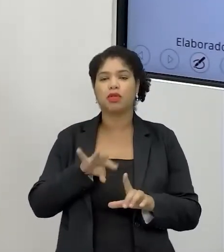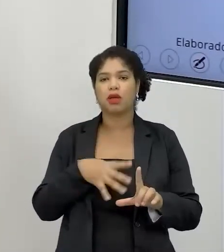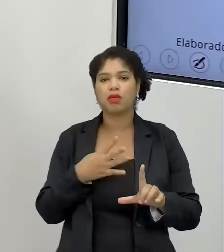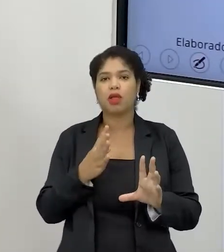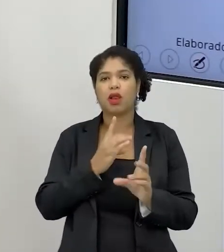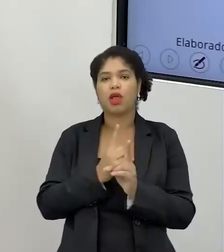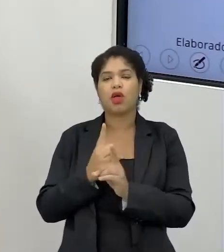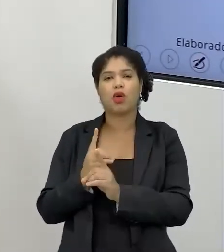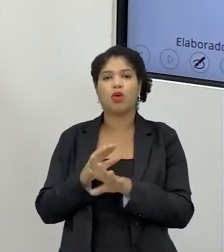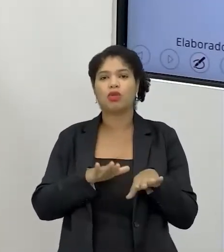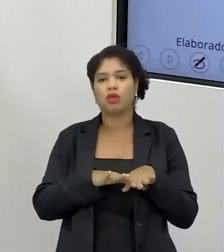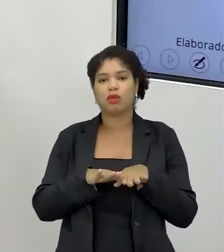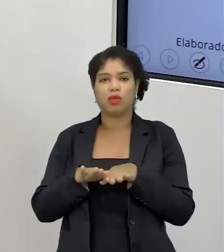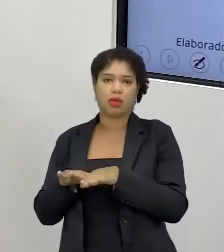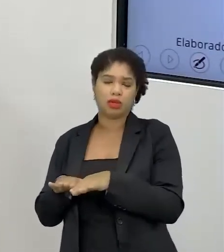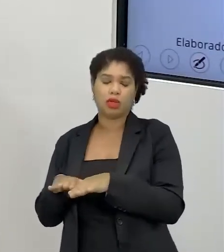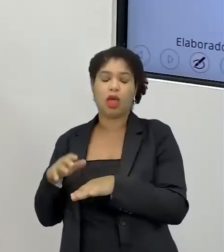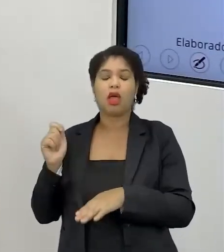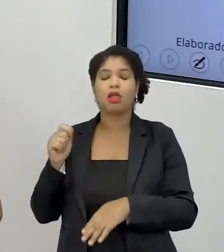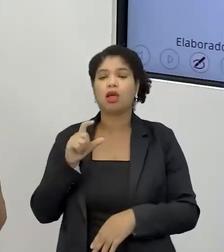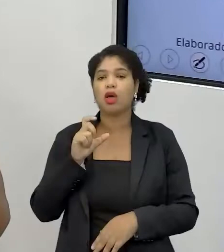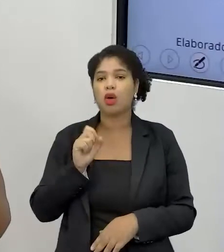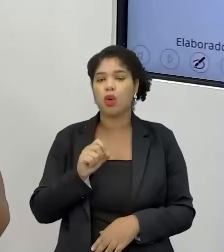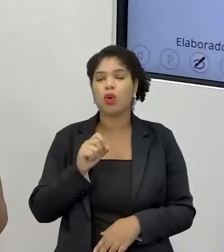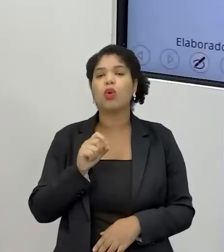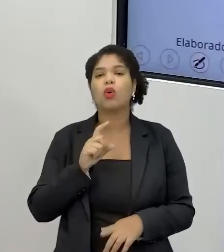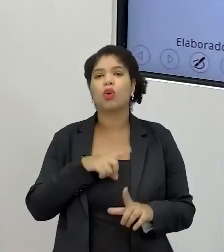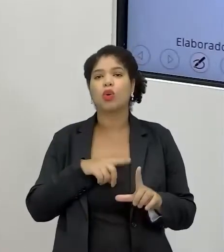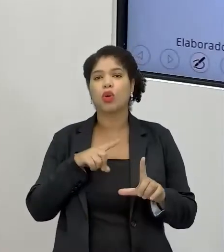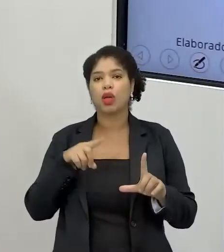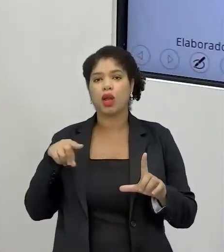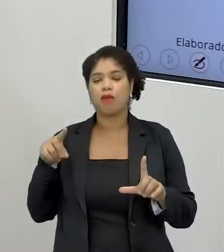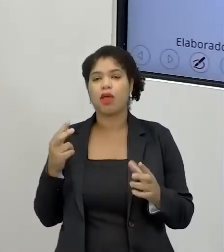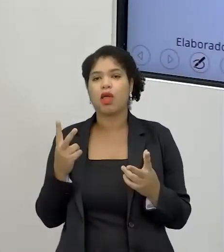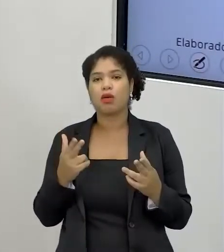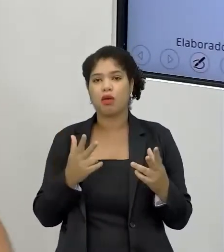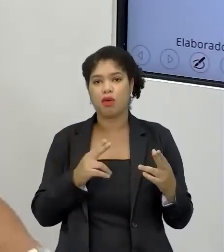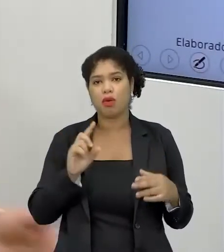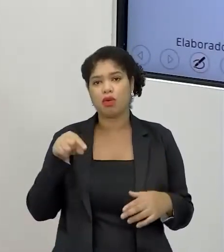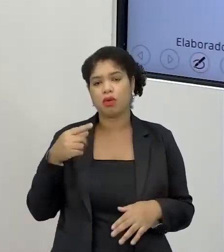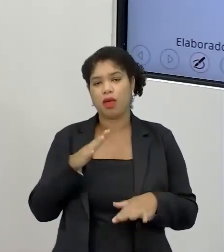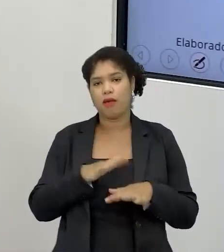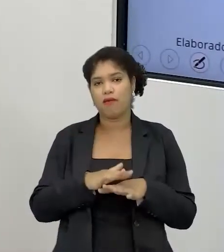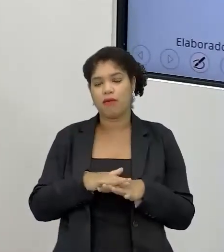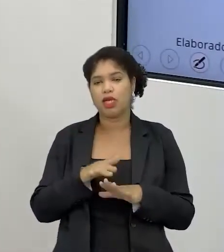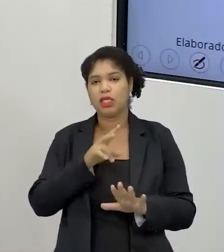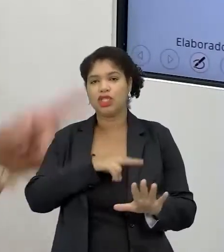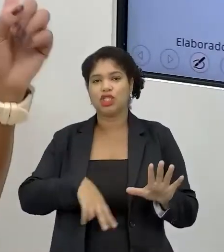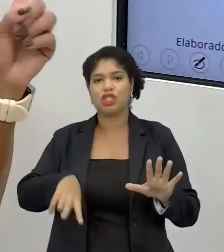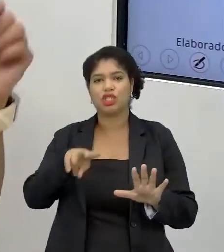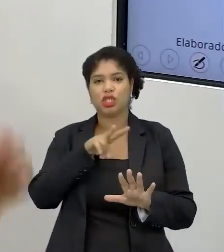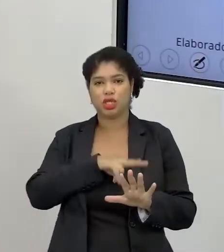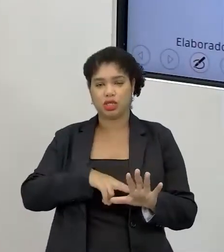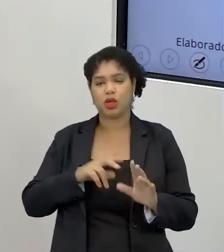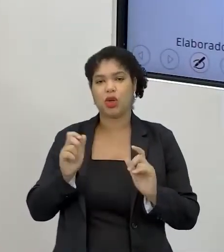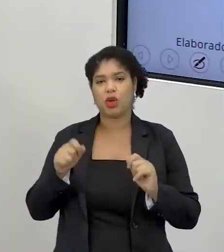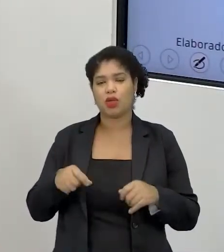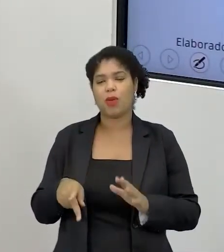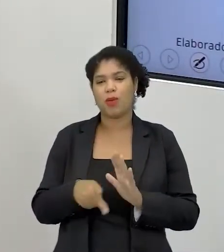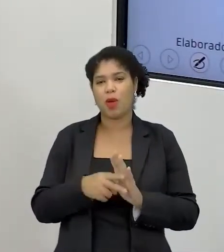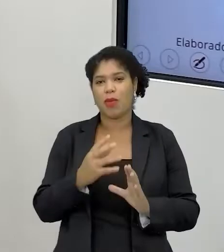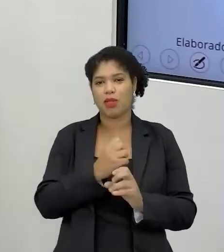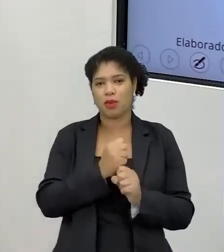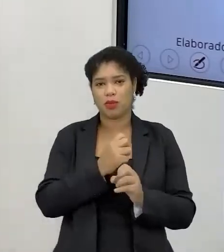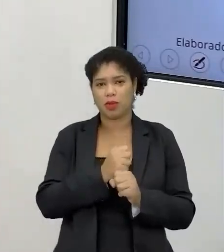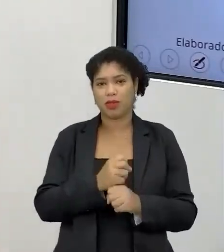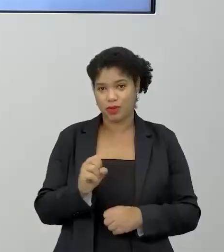o padrão, faz um gráfico que vai ser sempre igual, né? E depois você faz uma generalização usando uma expressão algébrica, tá